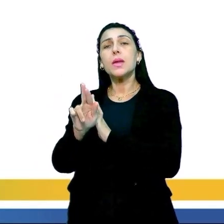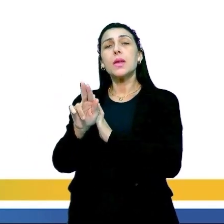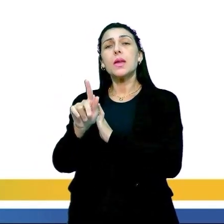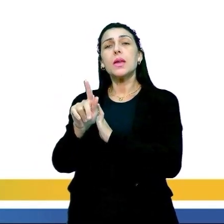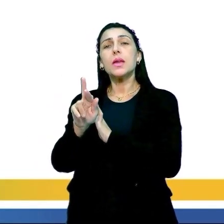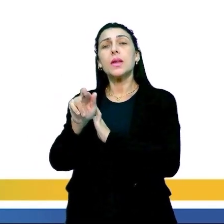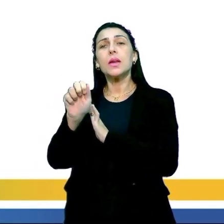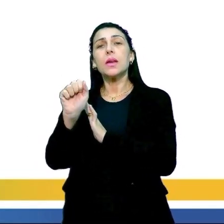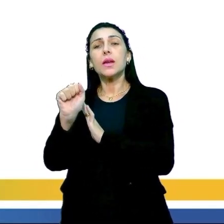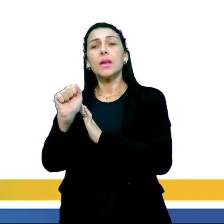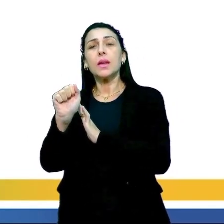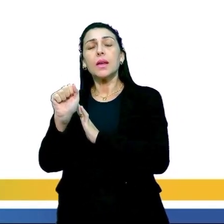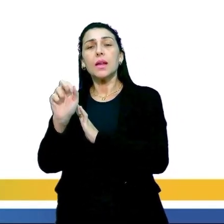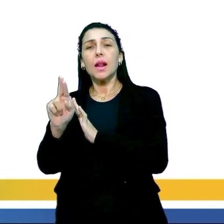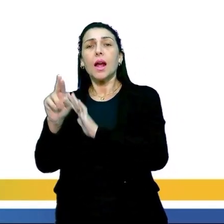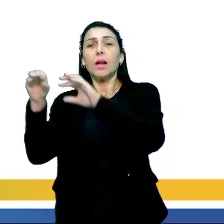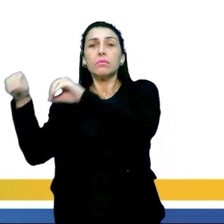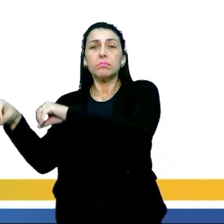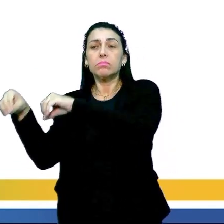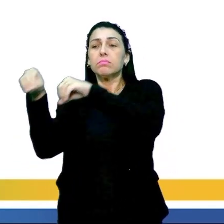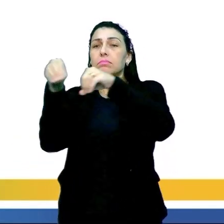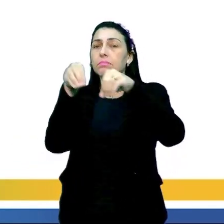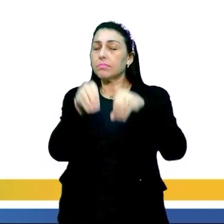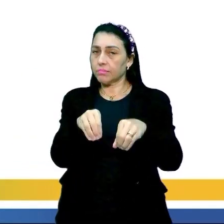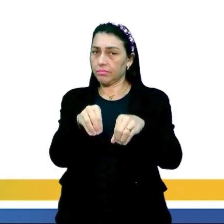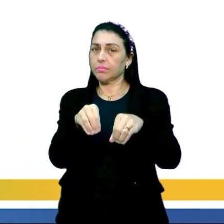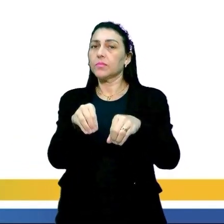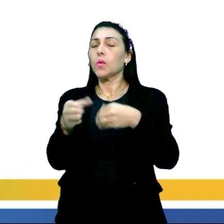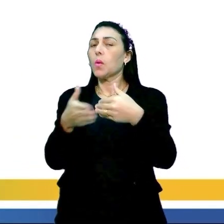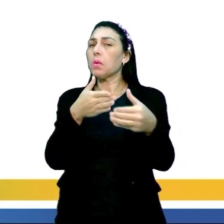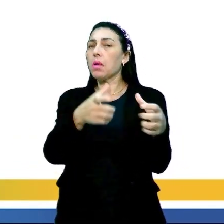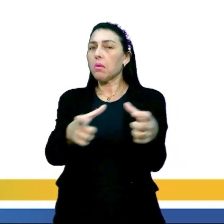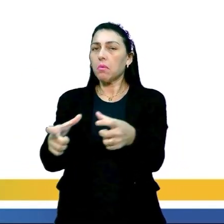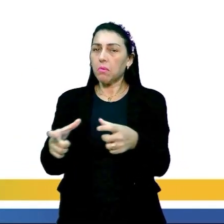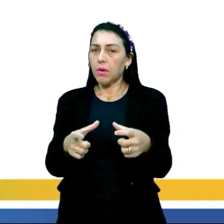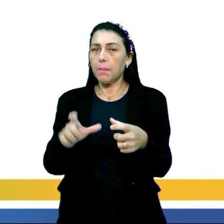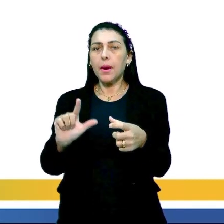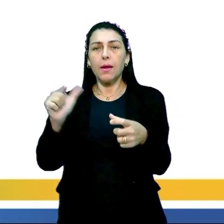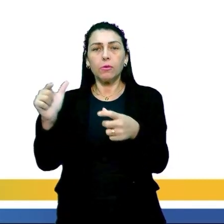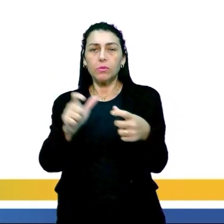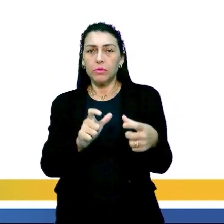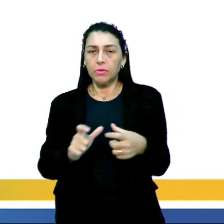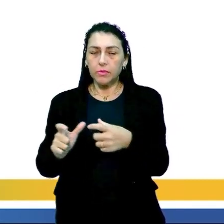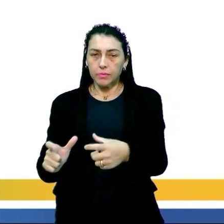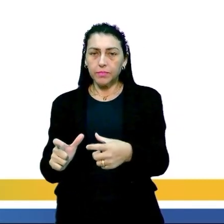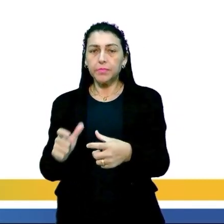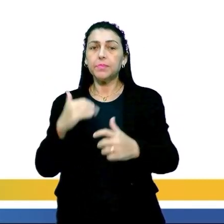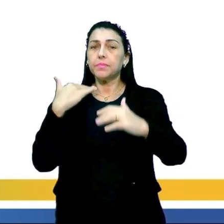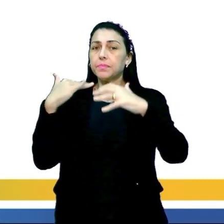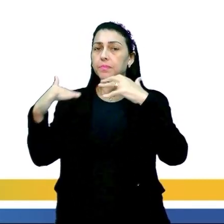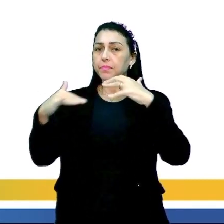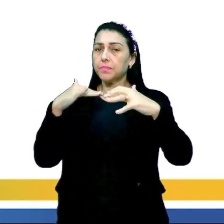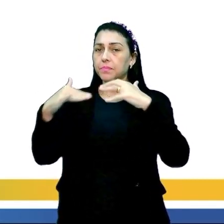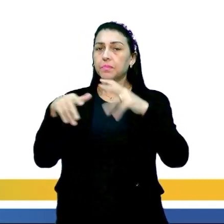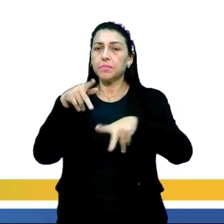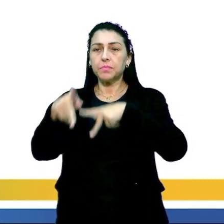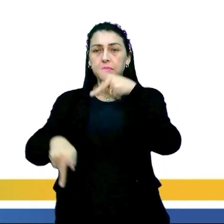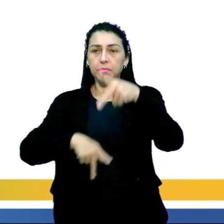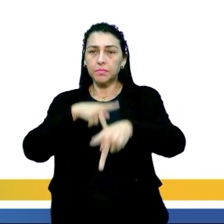tem a ver com o quê? Com deslocamento, né? Seja de qualquer lugar para qualquer lugar. É o movimento de